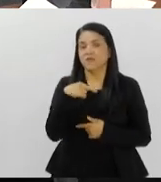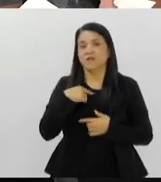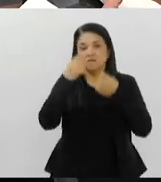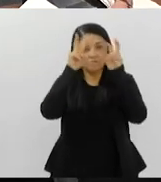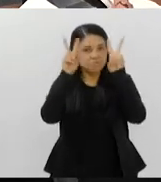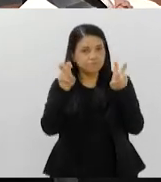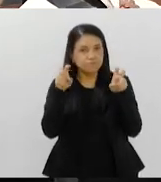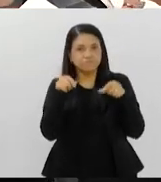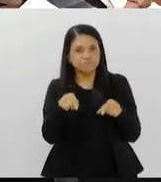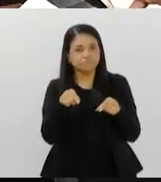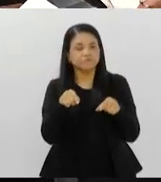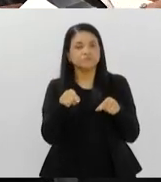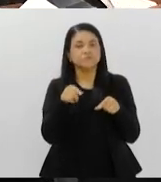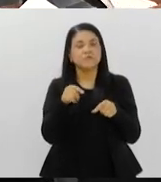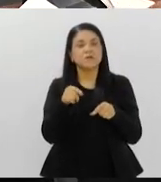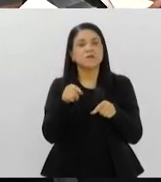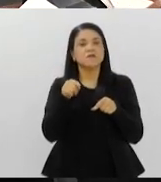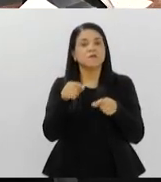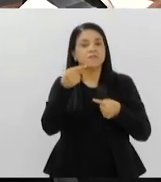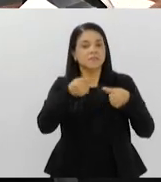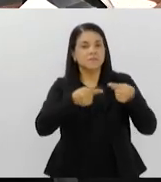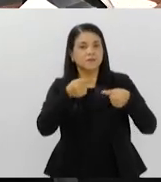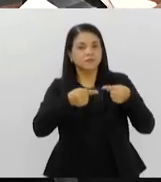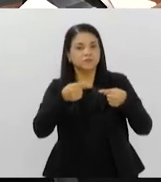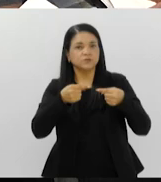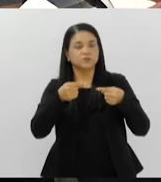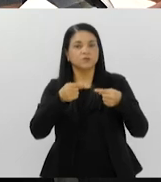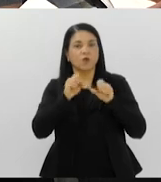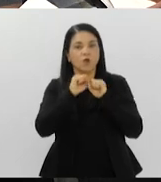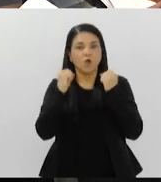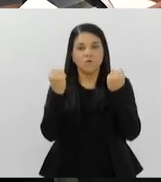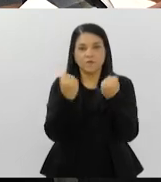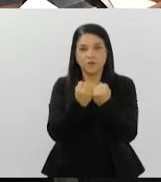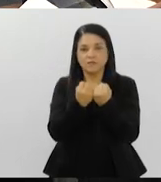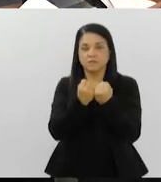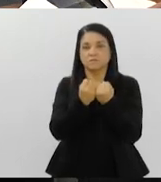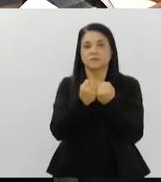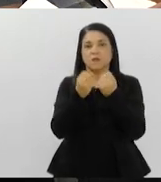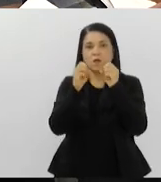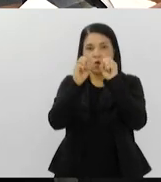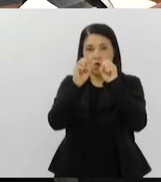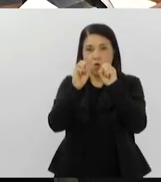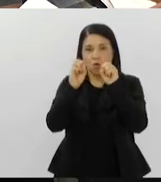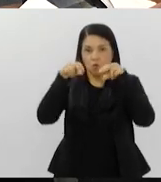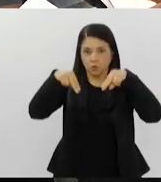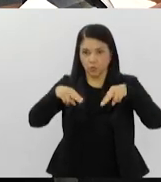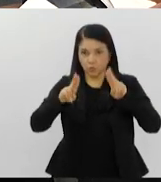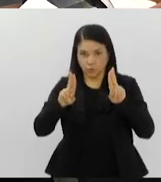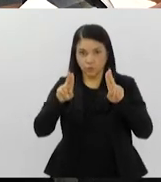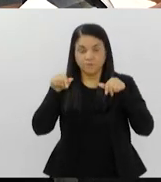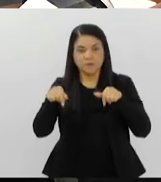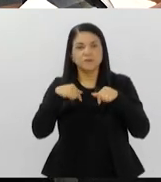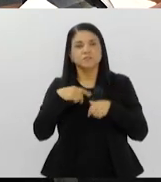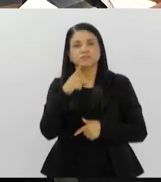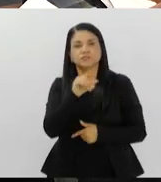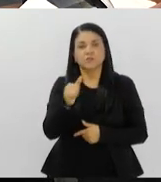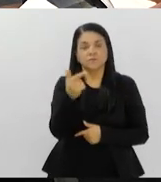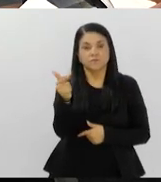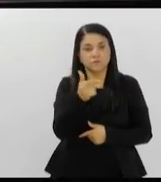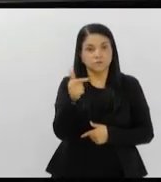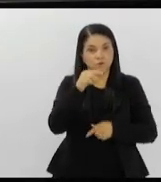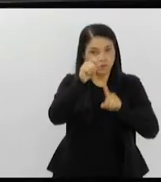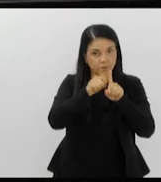fala e verbaliza sobre aquilo que foi debatido na Conferência das Nações Unidas em relacionar o dia 22 de